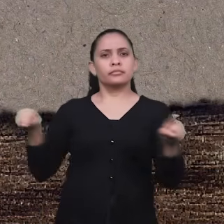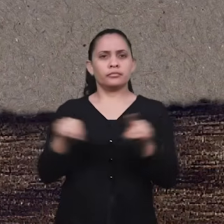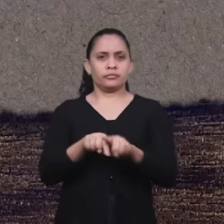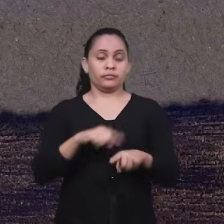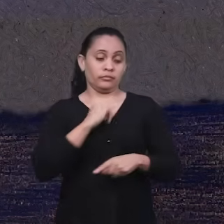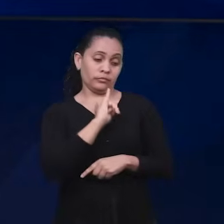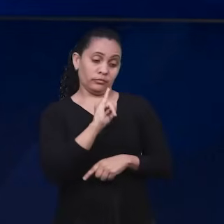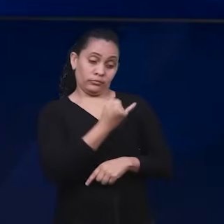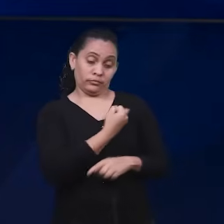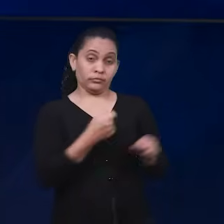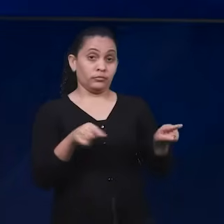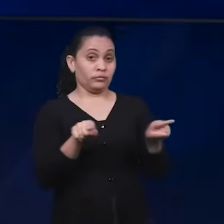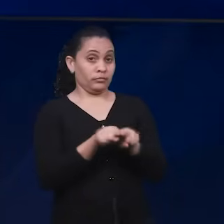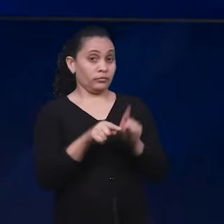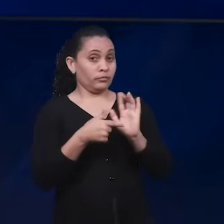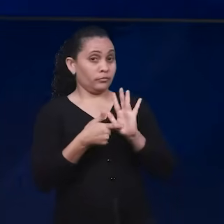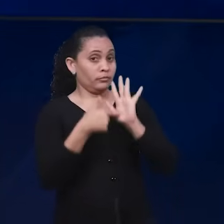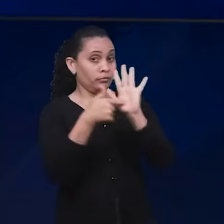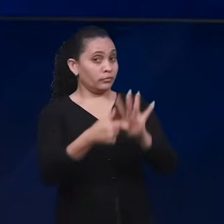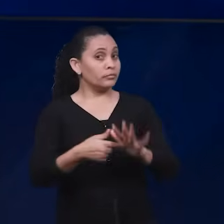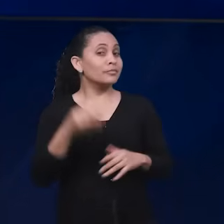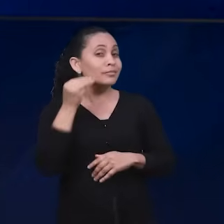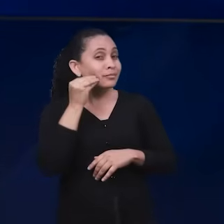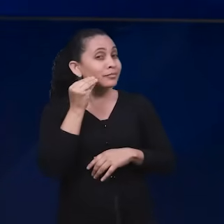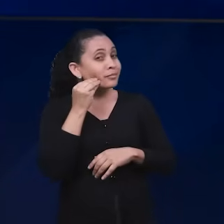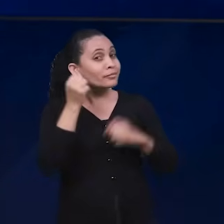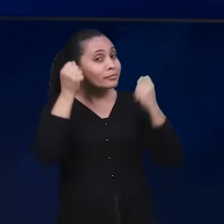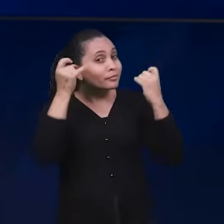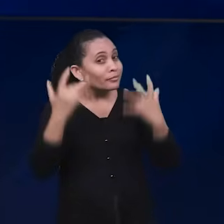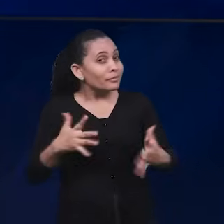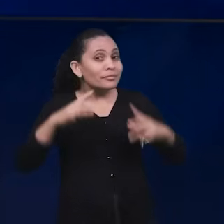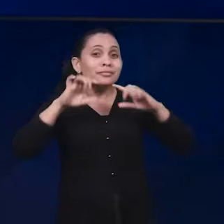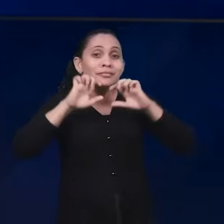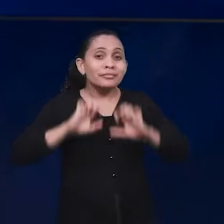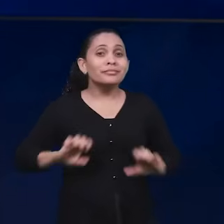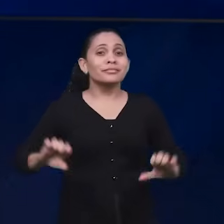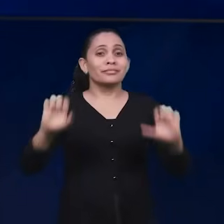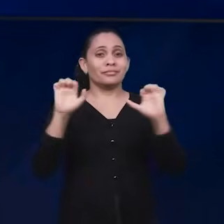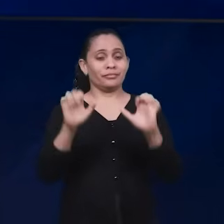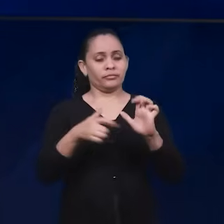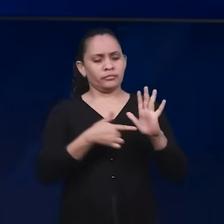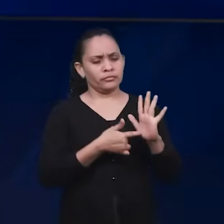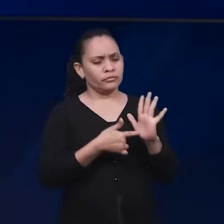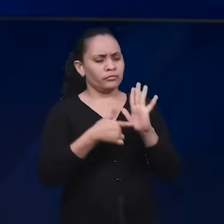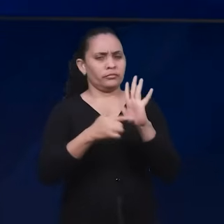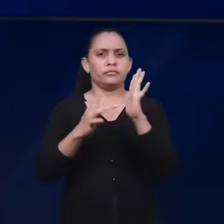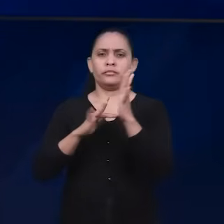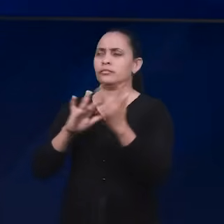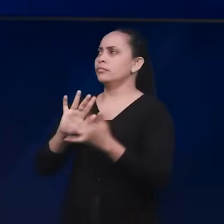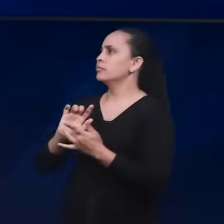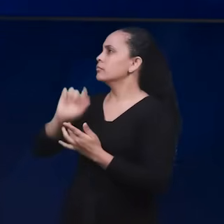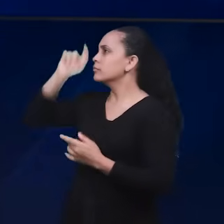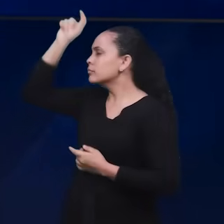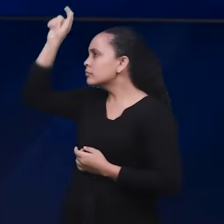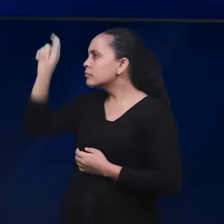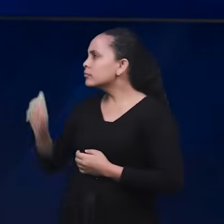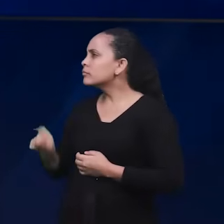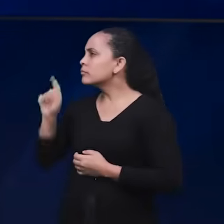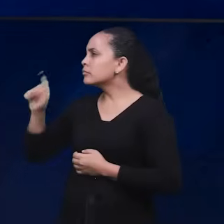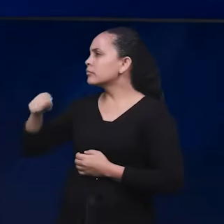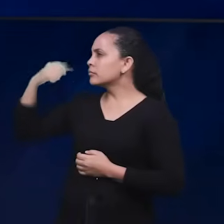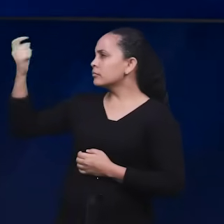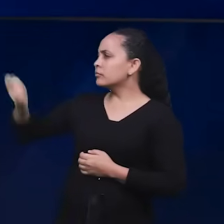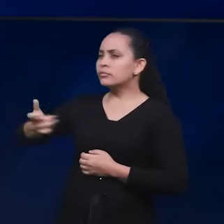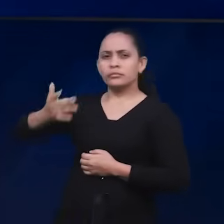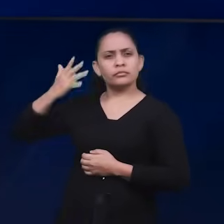João, nessa tentativa, no seu Evangelho, de mostrar a divindade de Jesus,